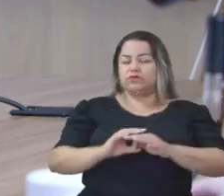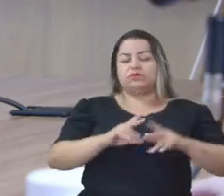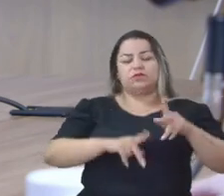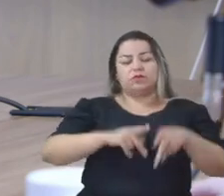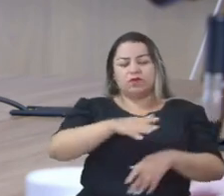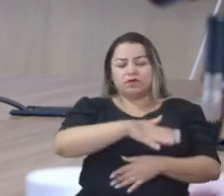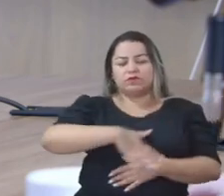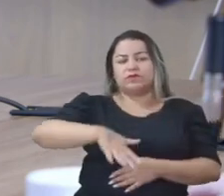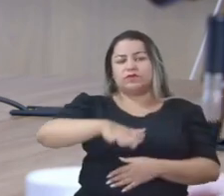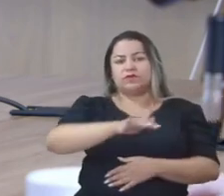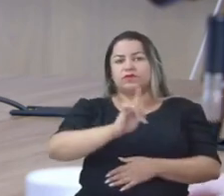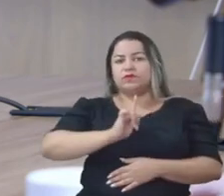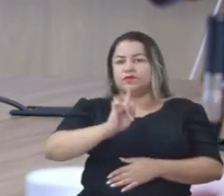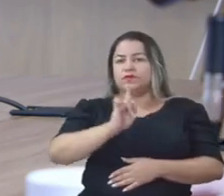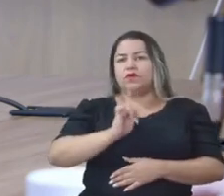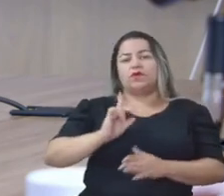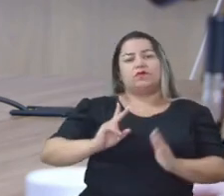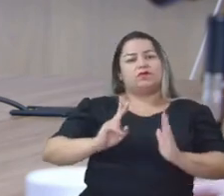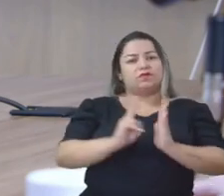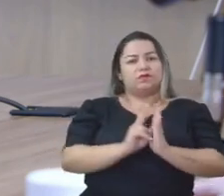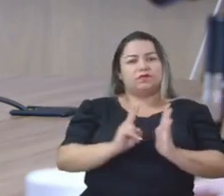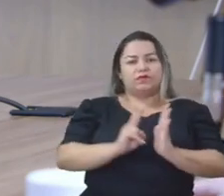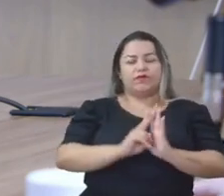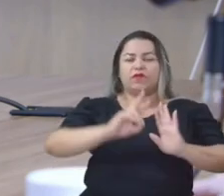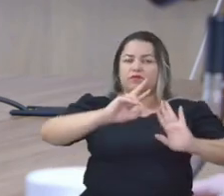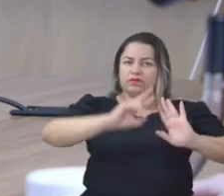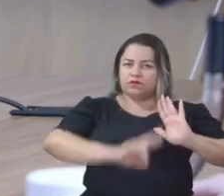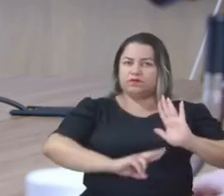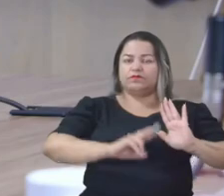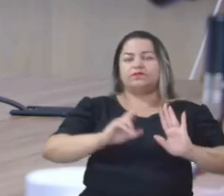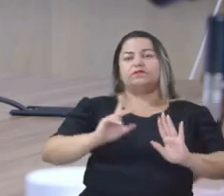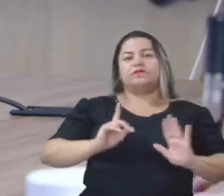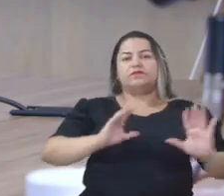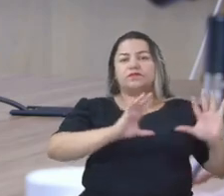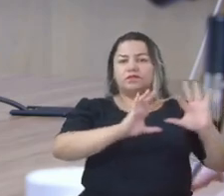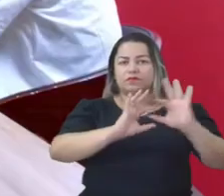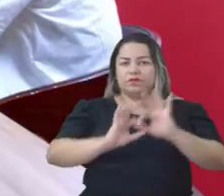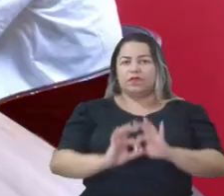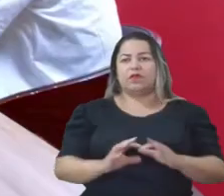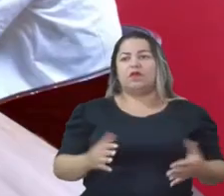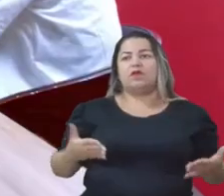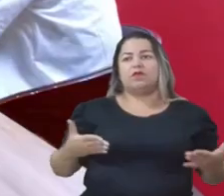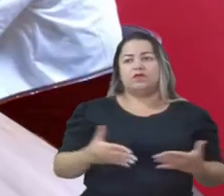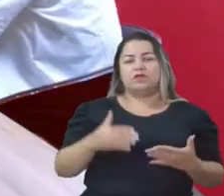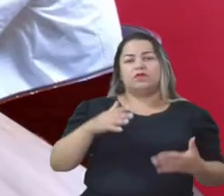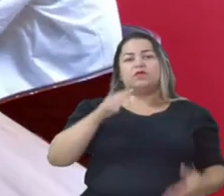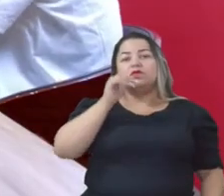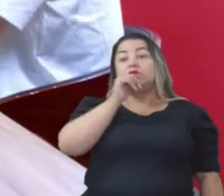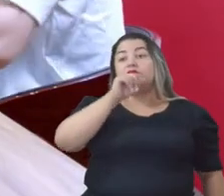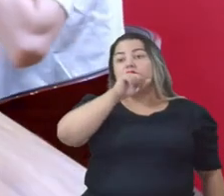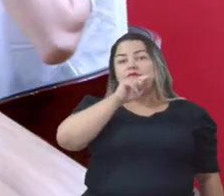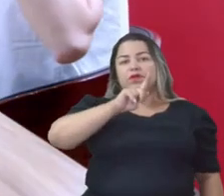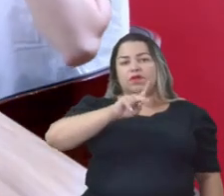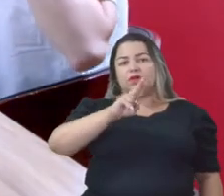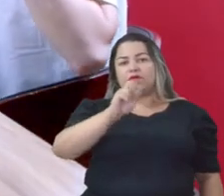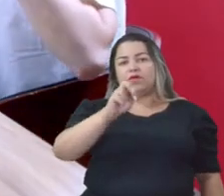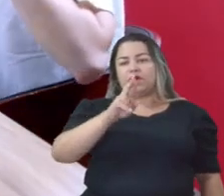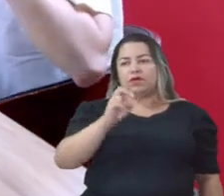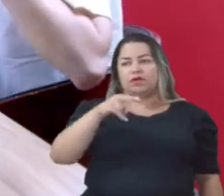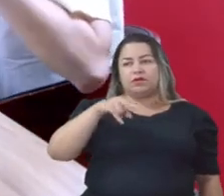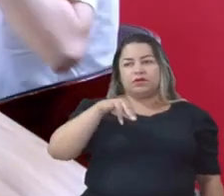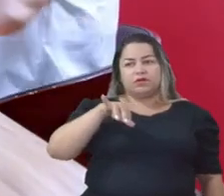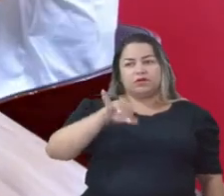cada um tem, digamos assim, eu não vou dizer regras, mas nesse contexto. A tua mãe é Guarani. Uhum. E aí a tua